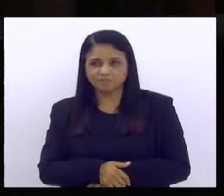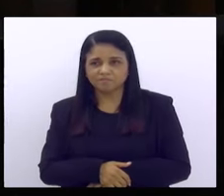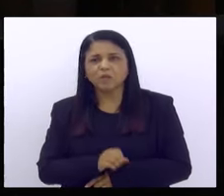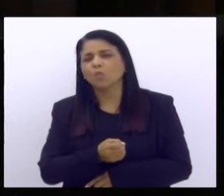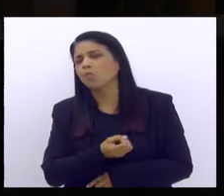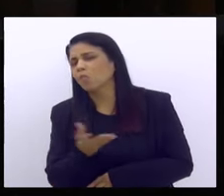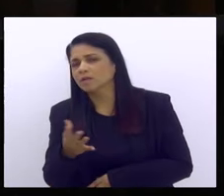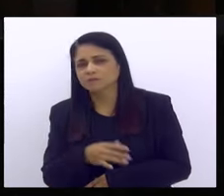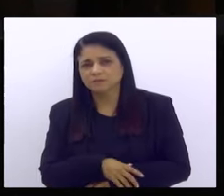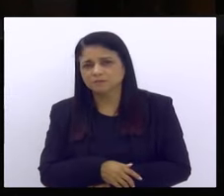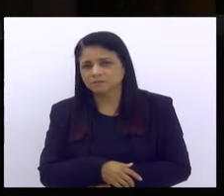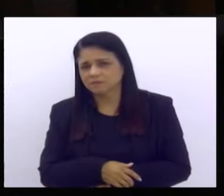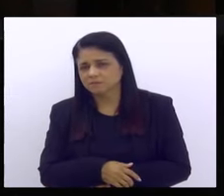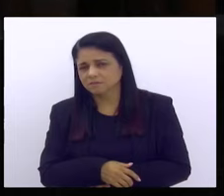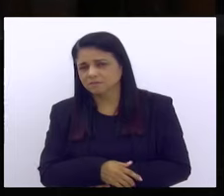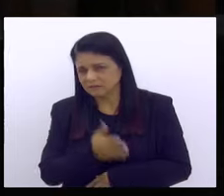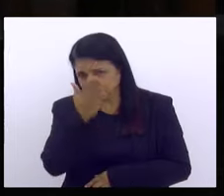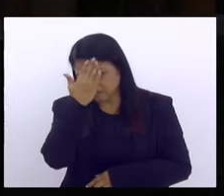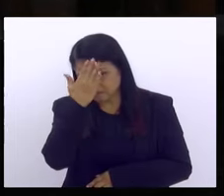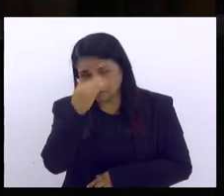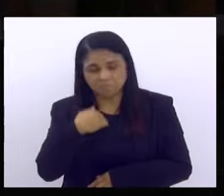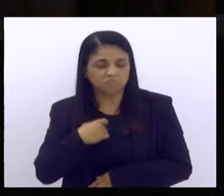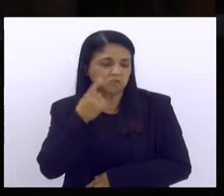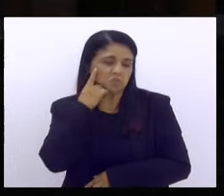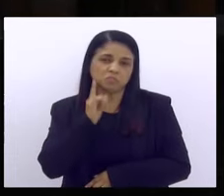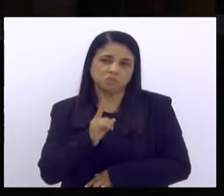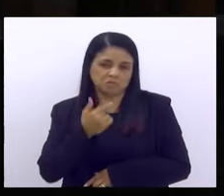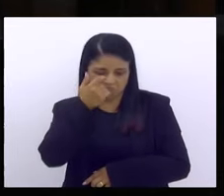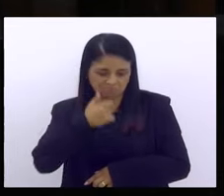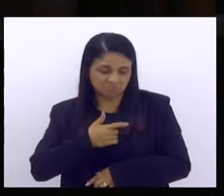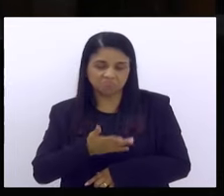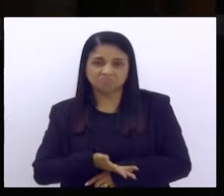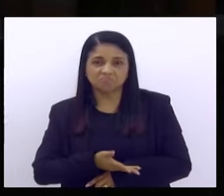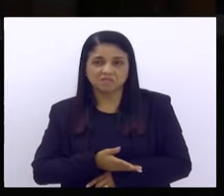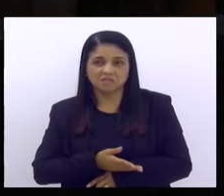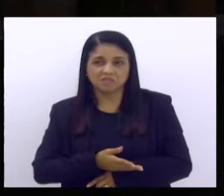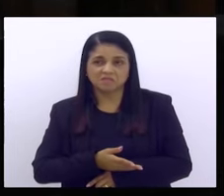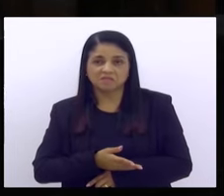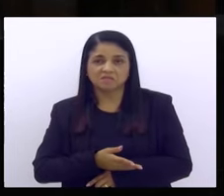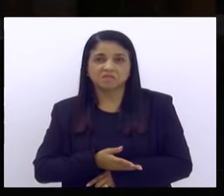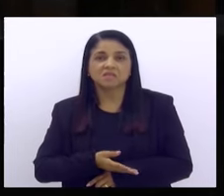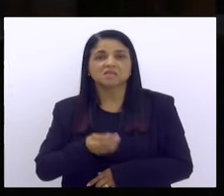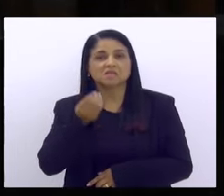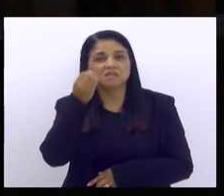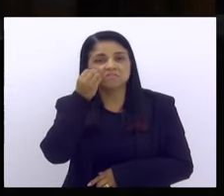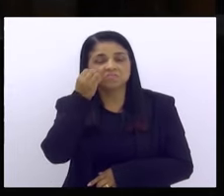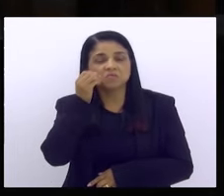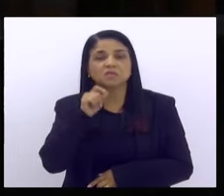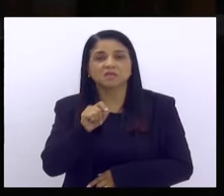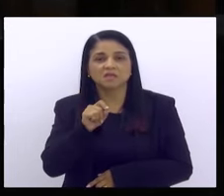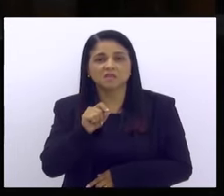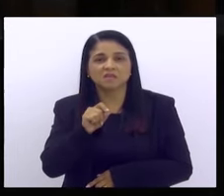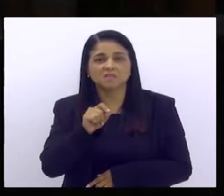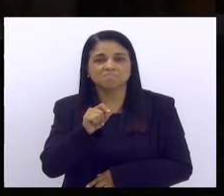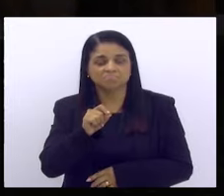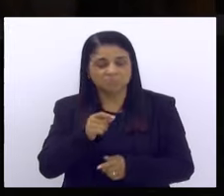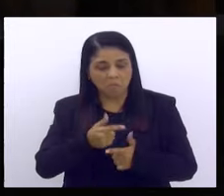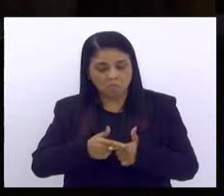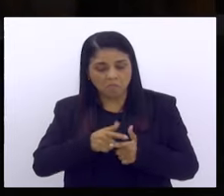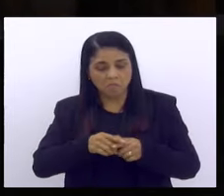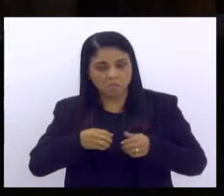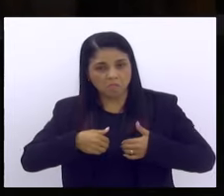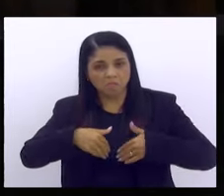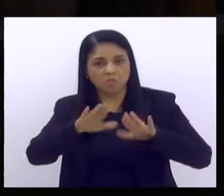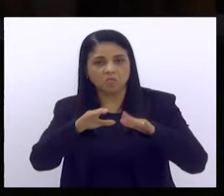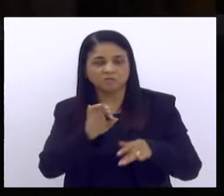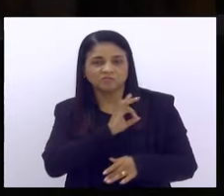Quais são? Você sabe? Eu também não sei, porque ele só jogou dentro de um barril de pólvora